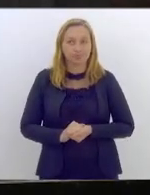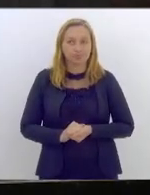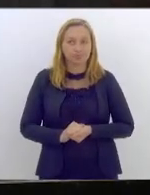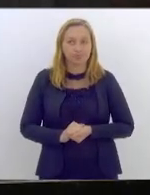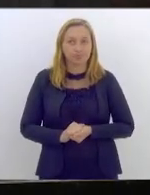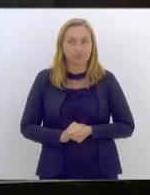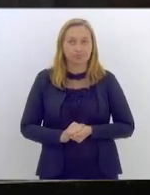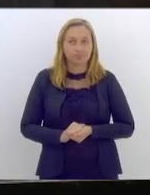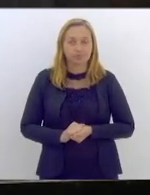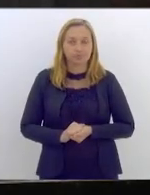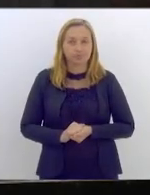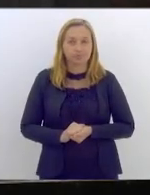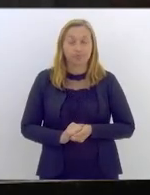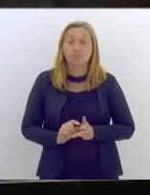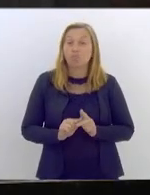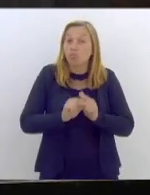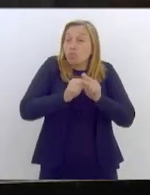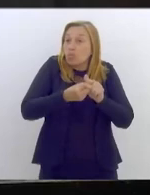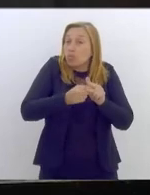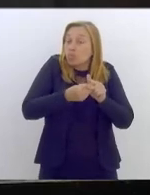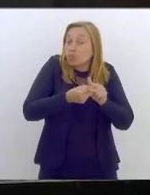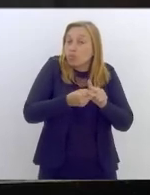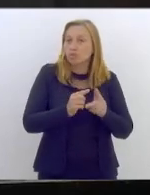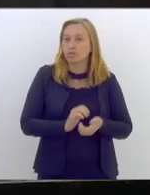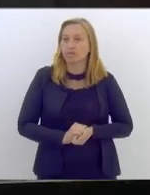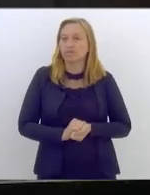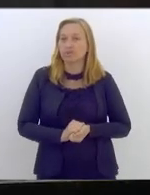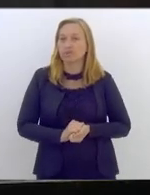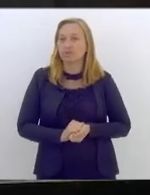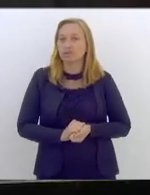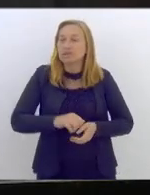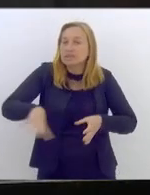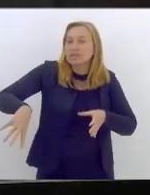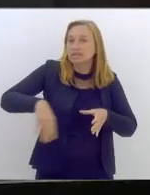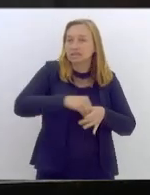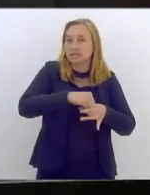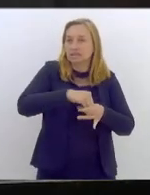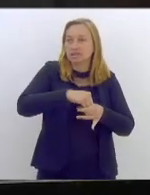O índice de reajuste incidirá